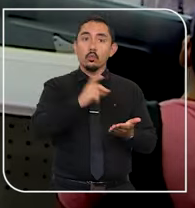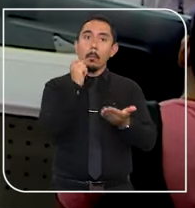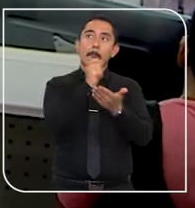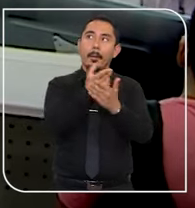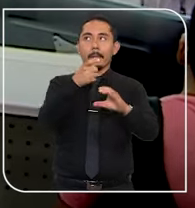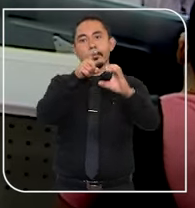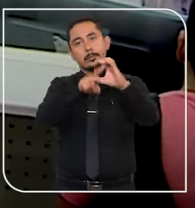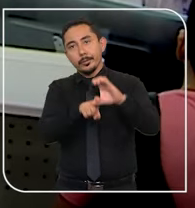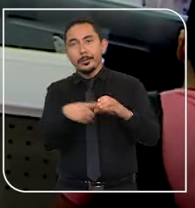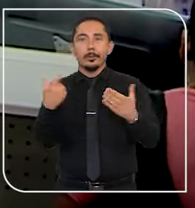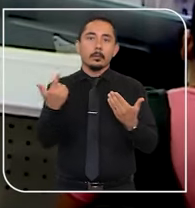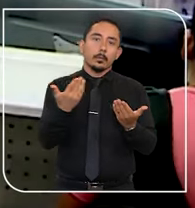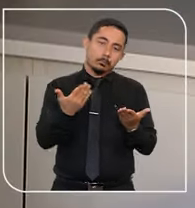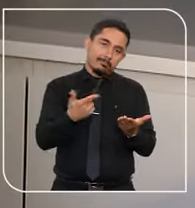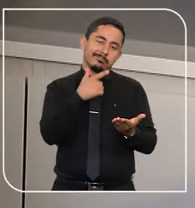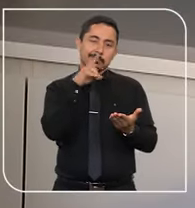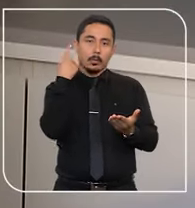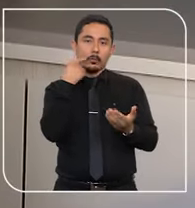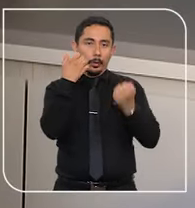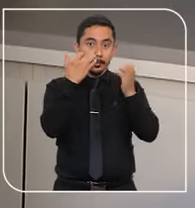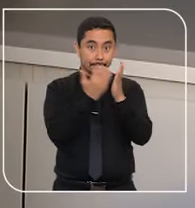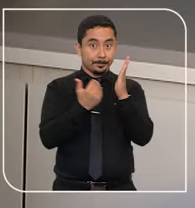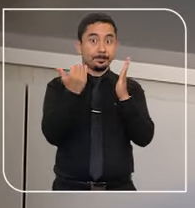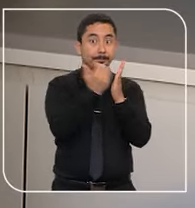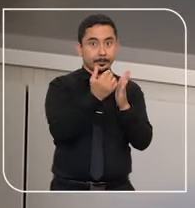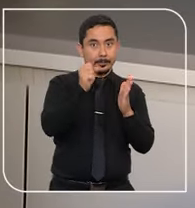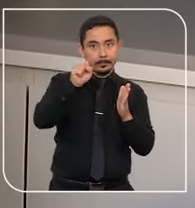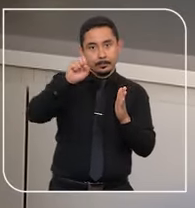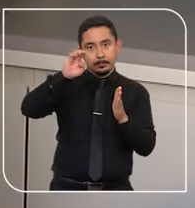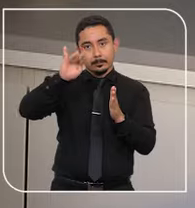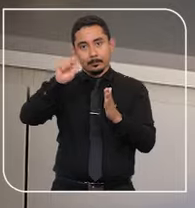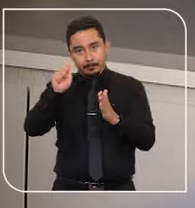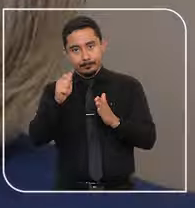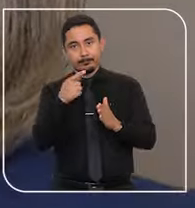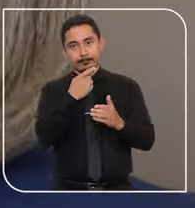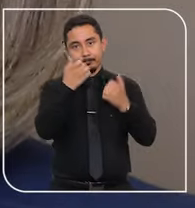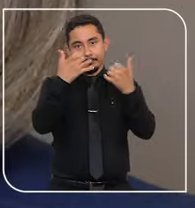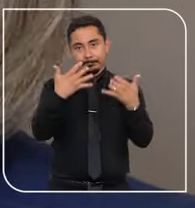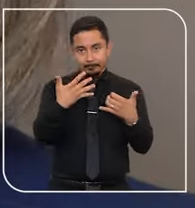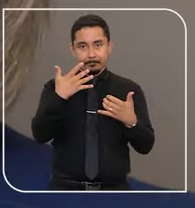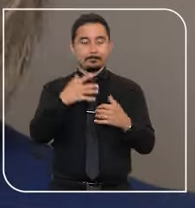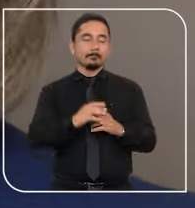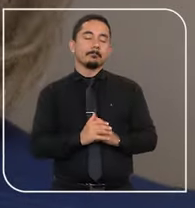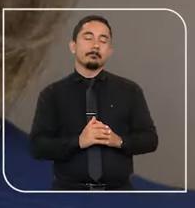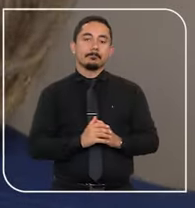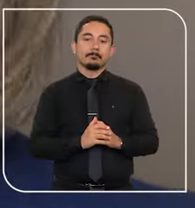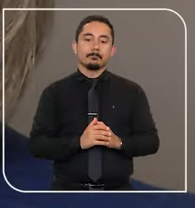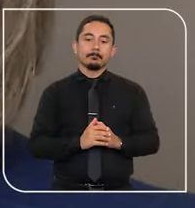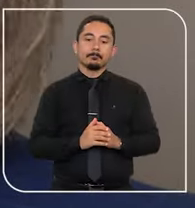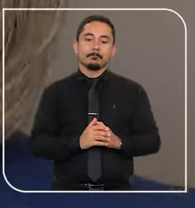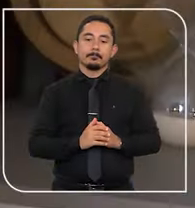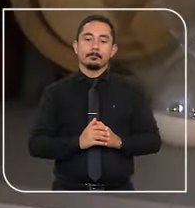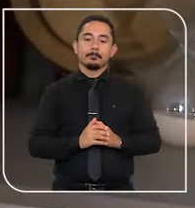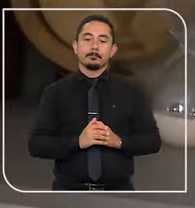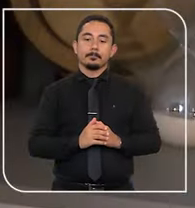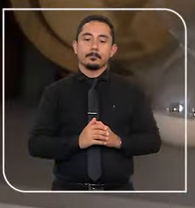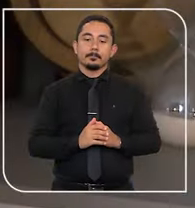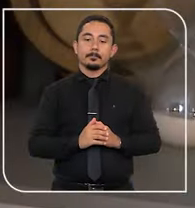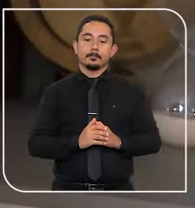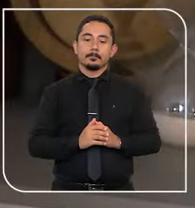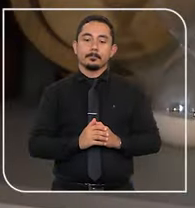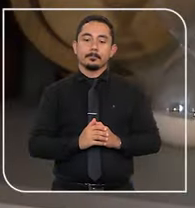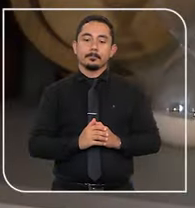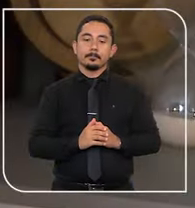usado para o pagamento de dívidas como explica a advogada sávia Coimbra especialista em Direito Civil quando a gente